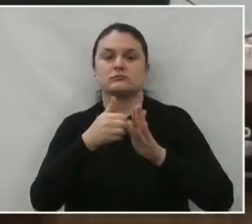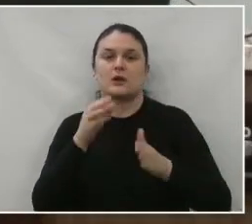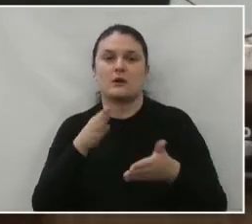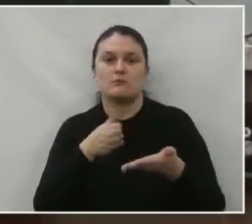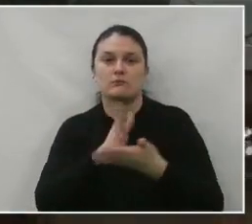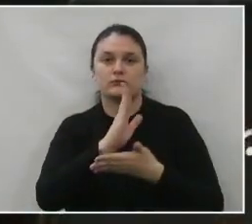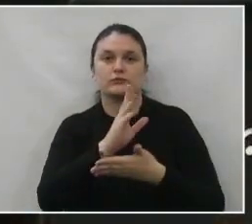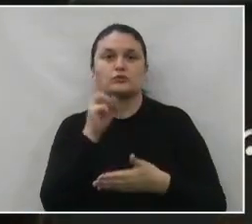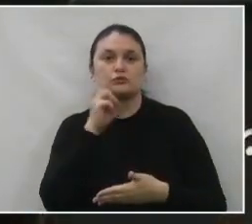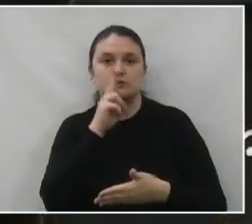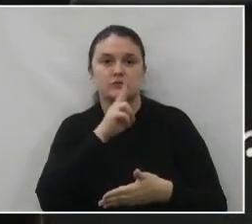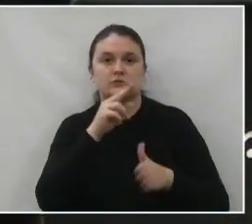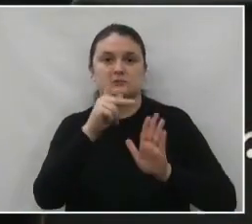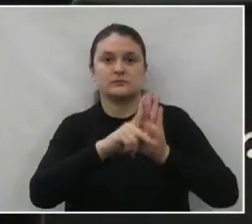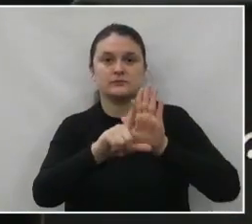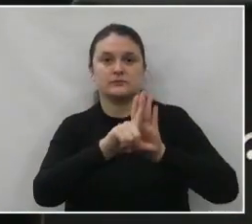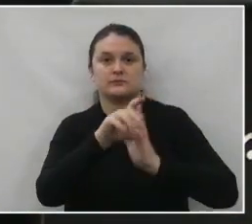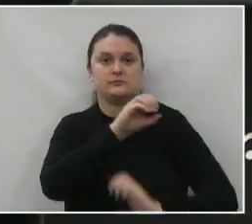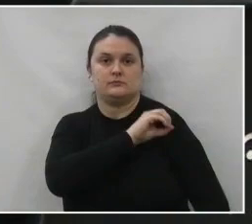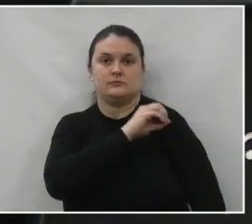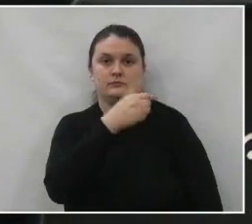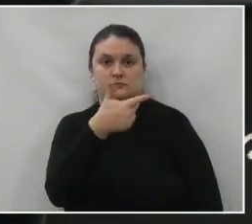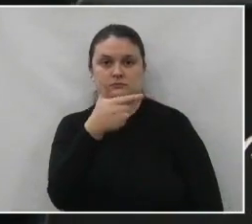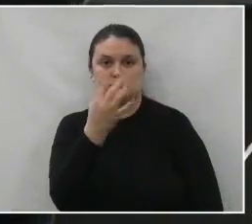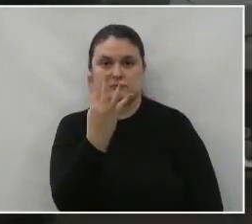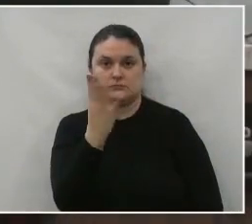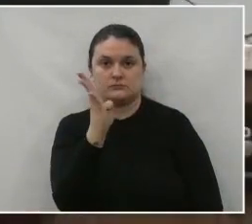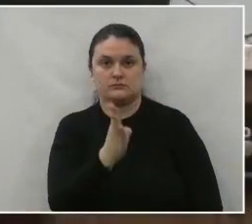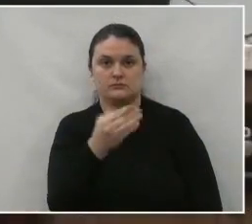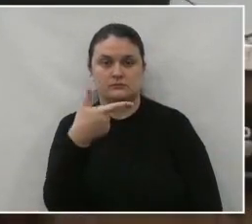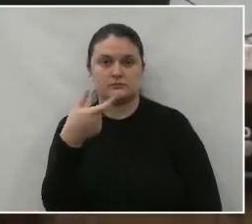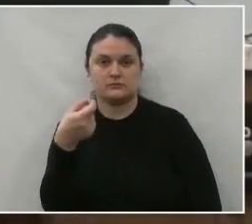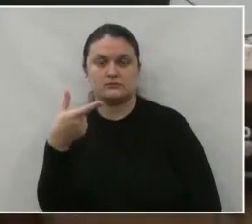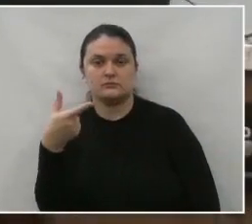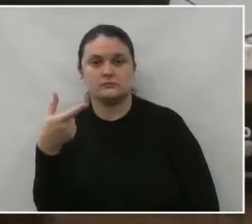do projeto de lei ordinária de número 24/2020.